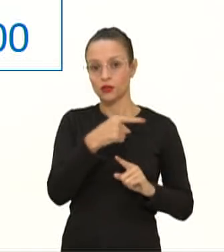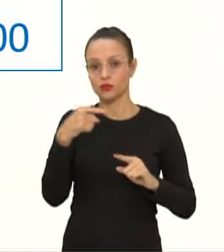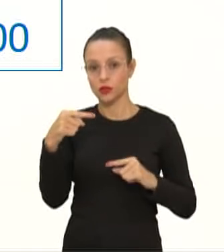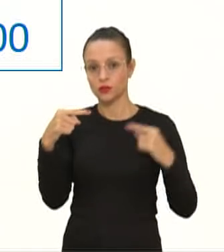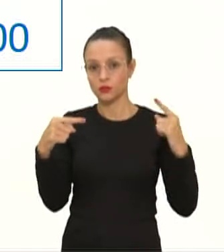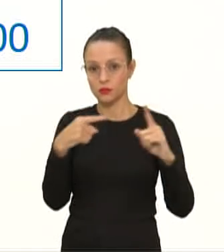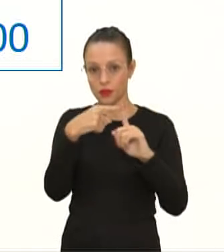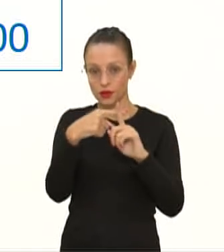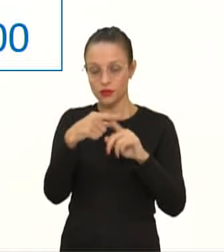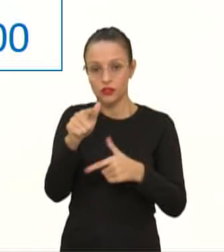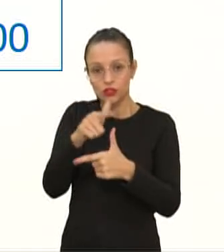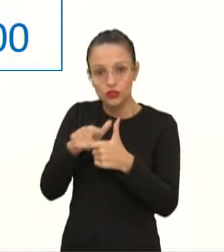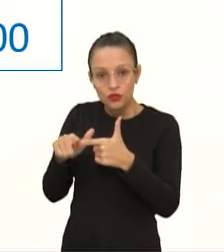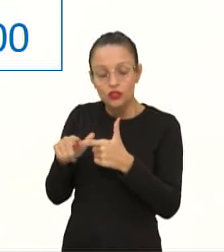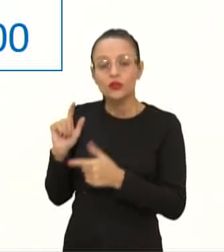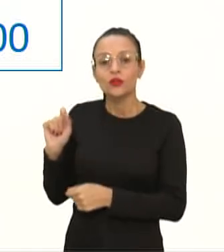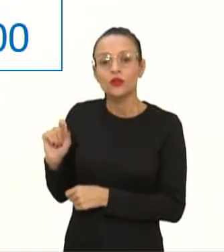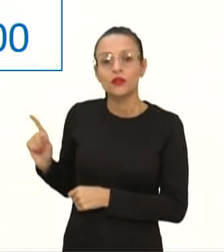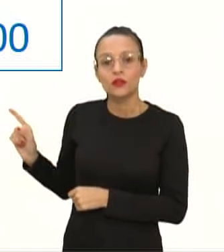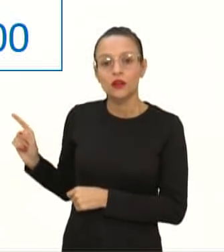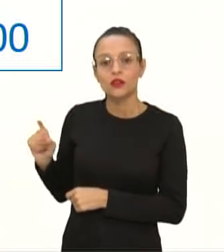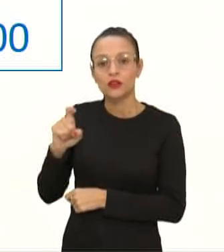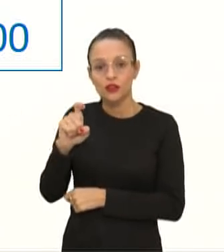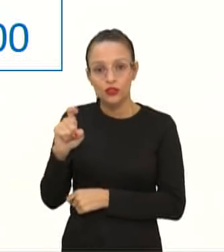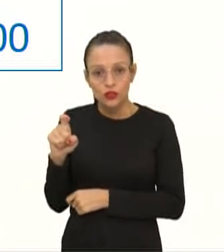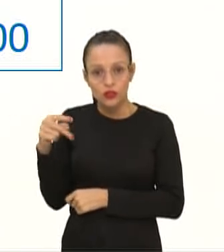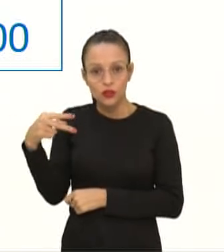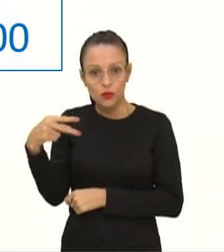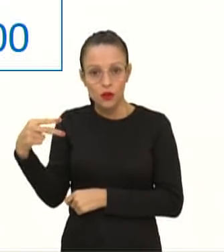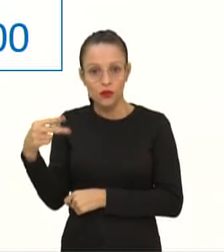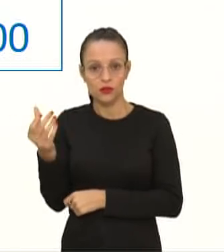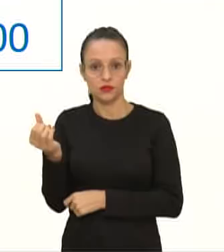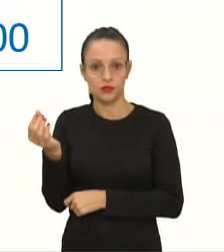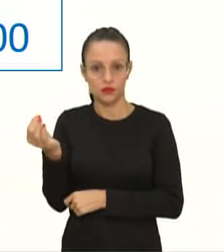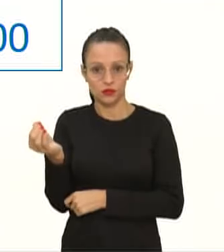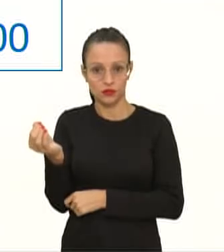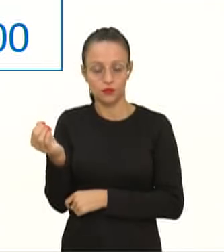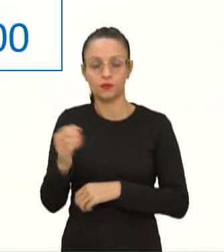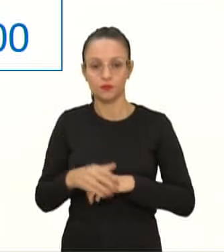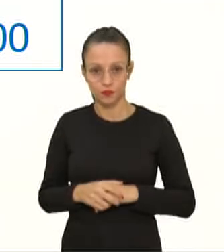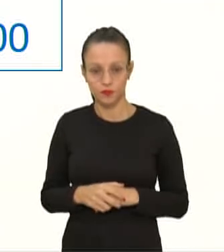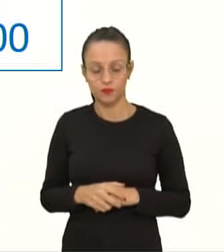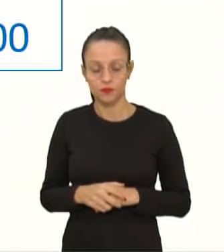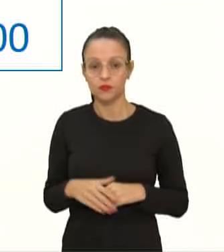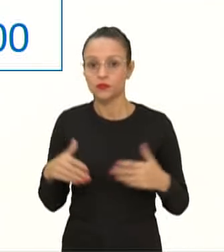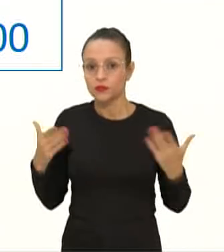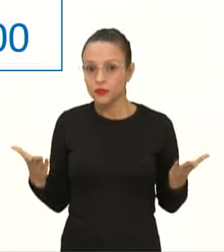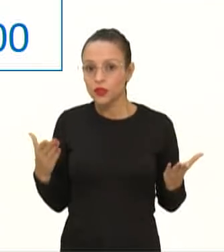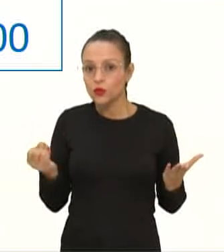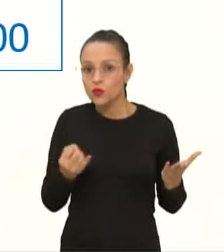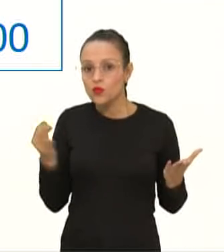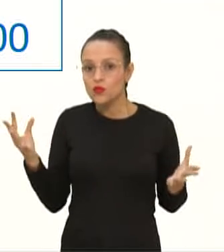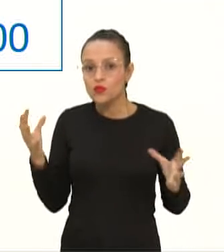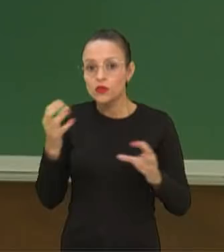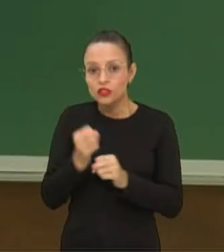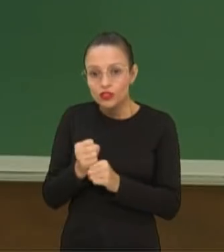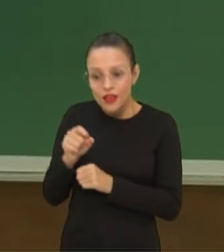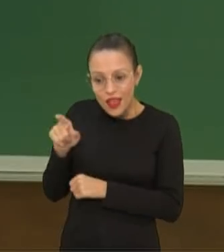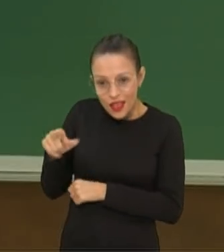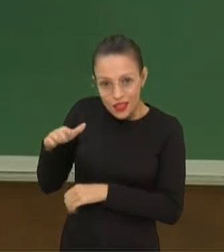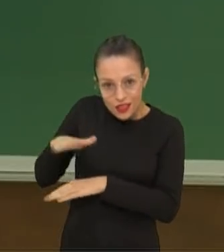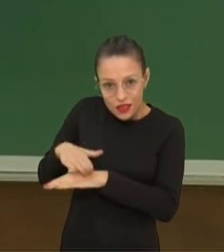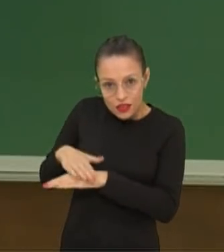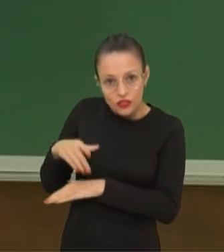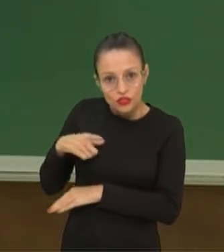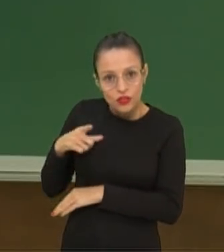300 dividido por 5 implica em quê? X igual a 60. Certo? Então a quantia que a Sônia tinha antes